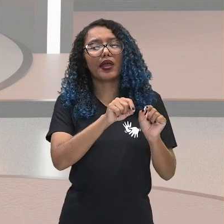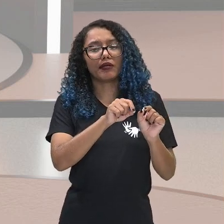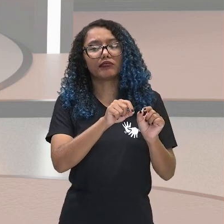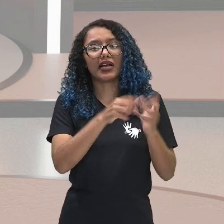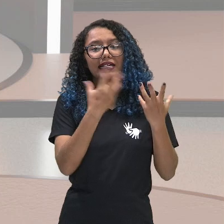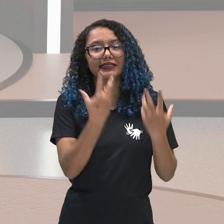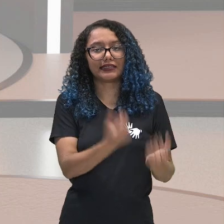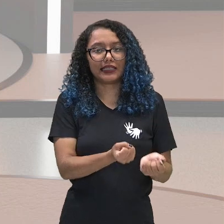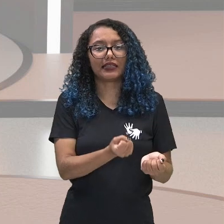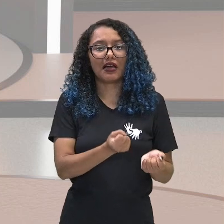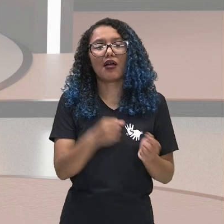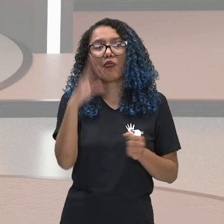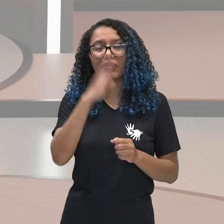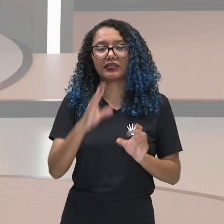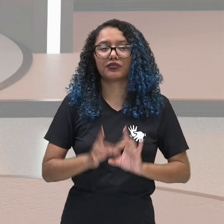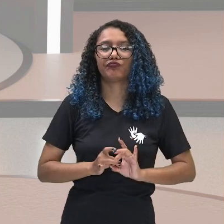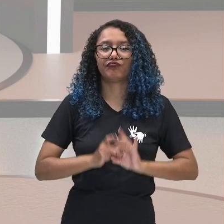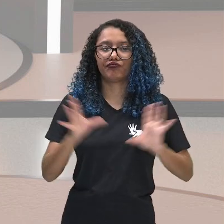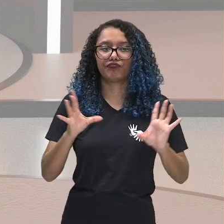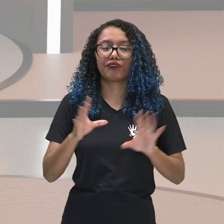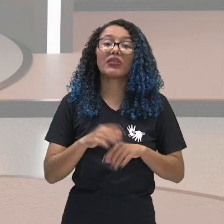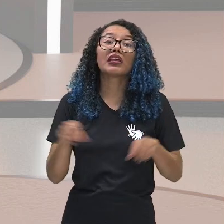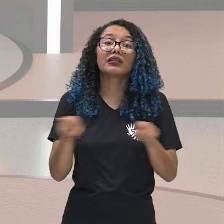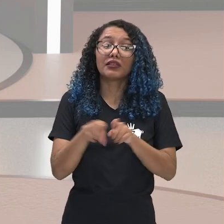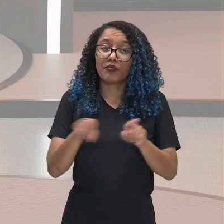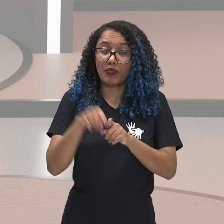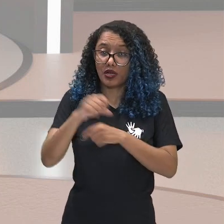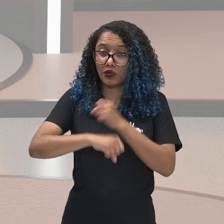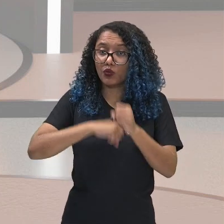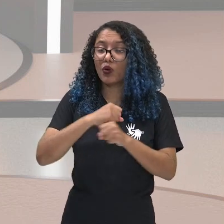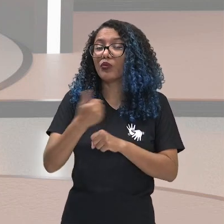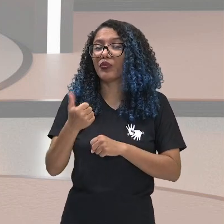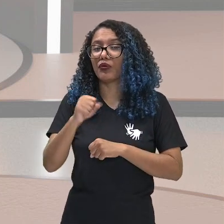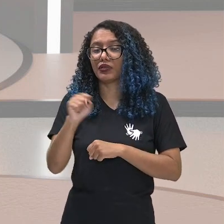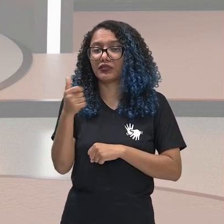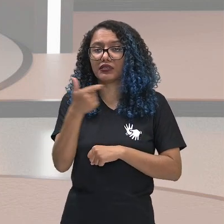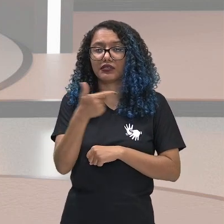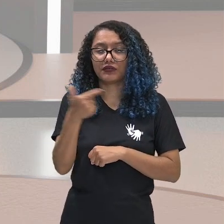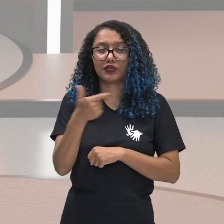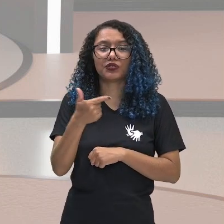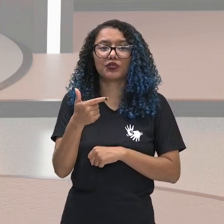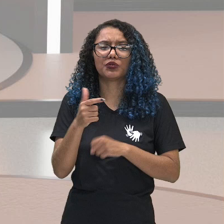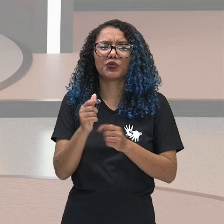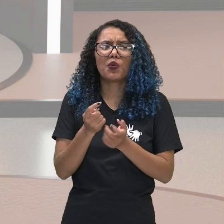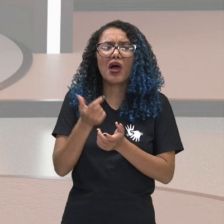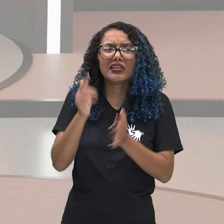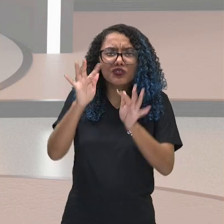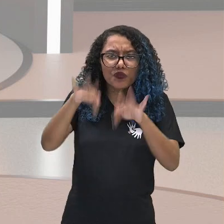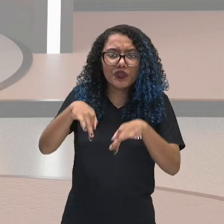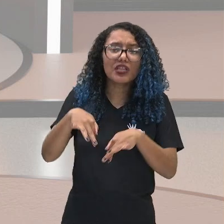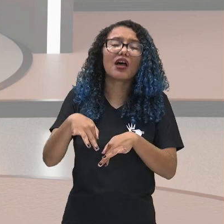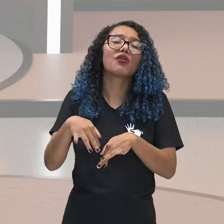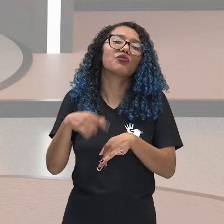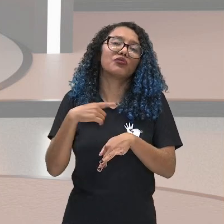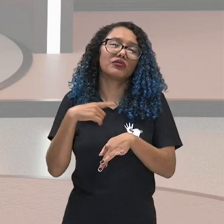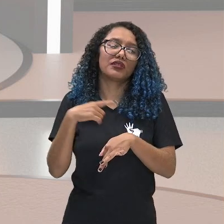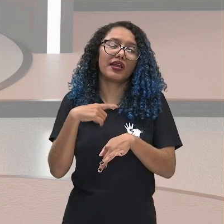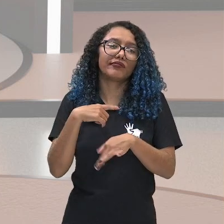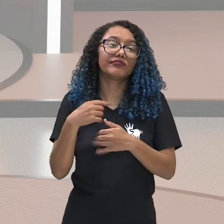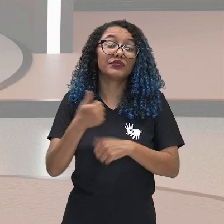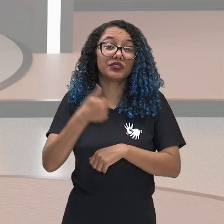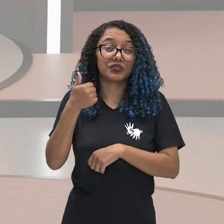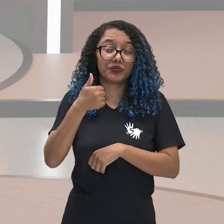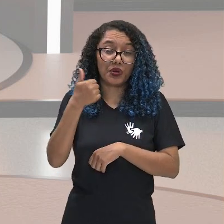de independência, que também é em 1822, a gente vai ver, então, lá no final do ano, né, em 1º de dezembro